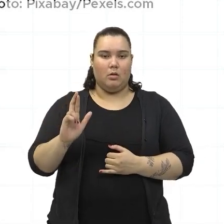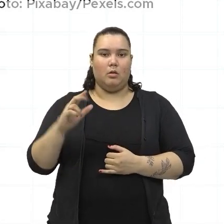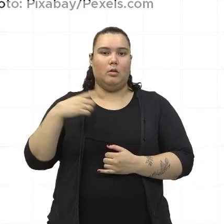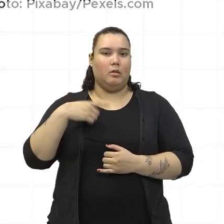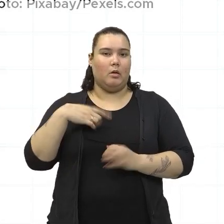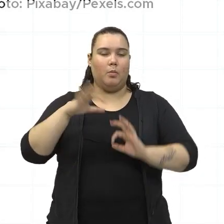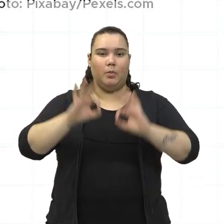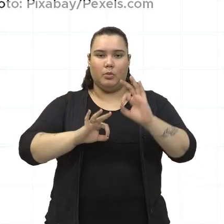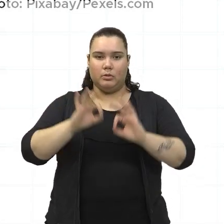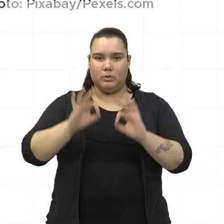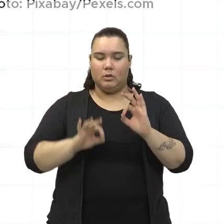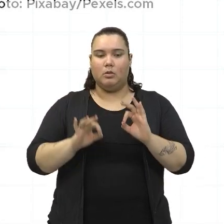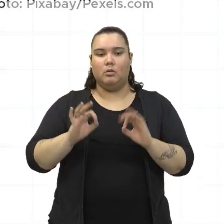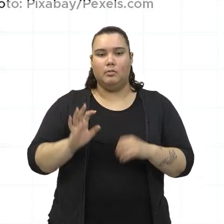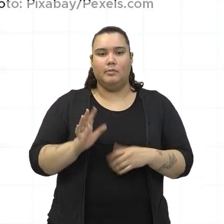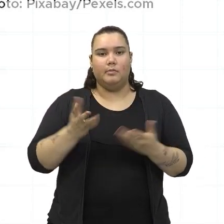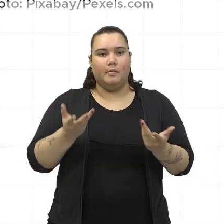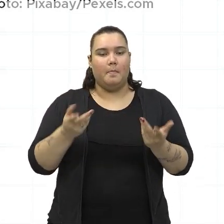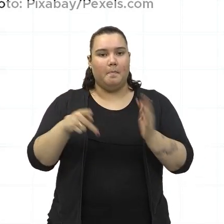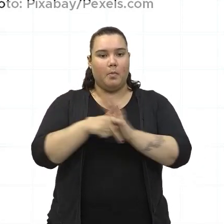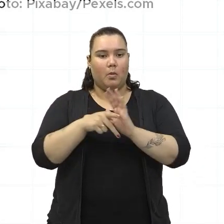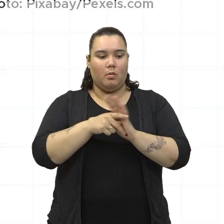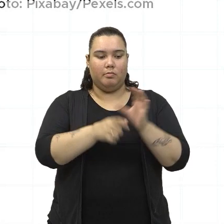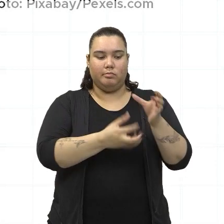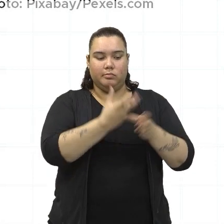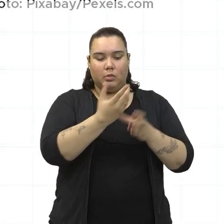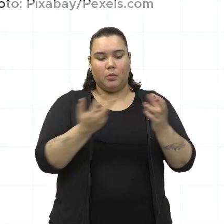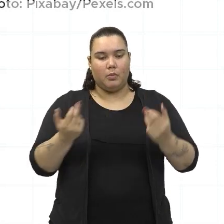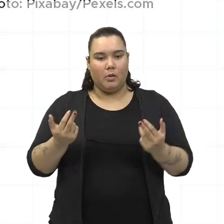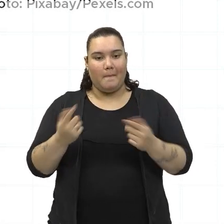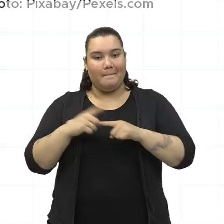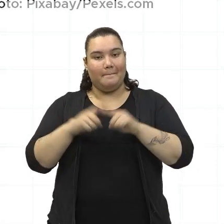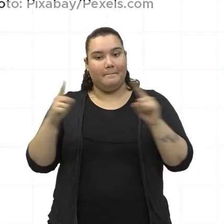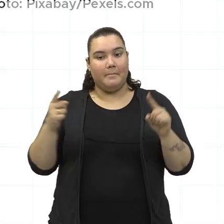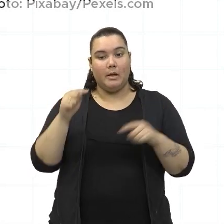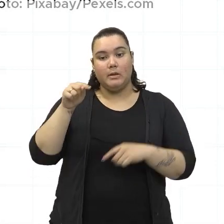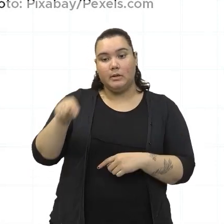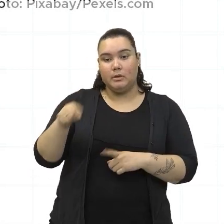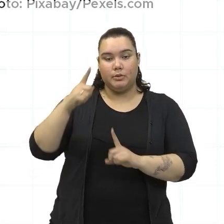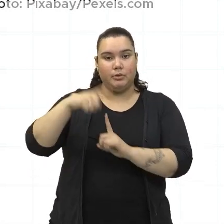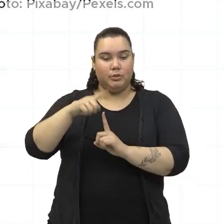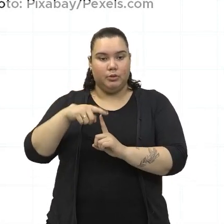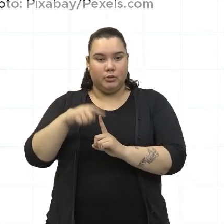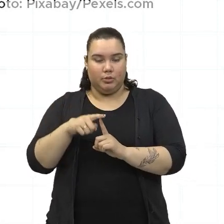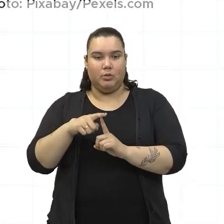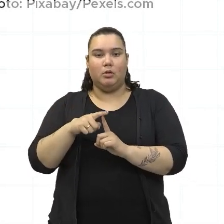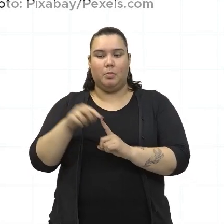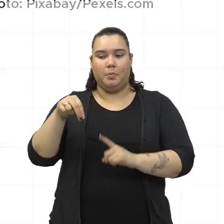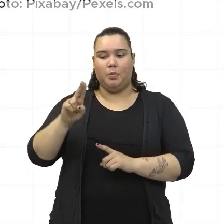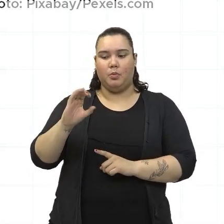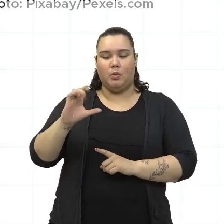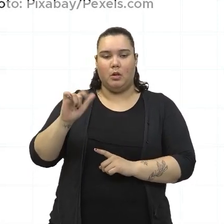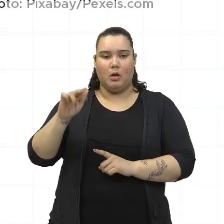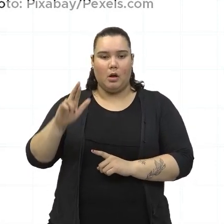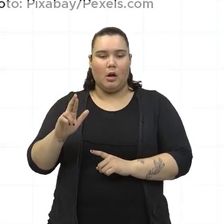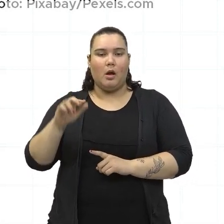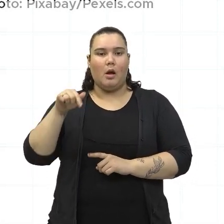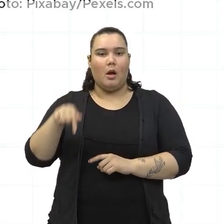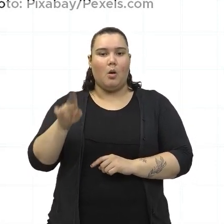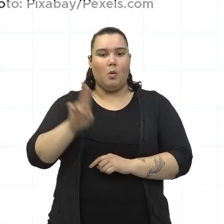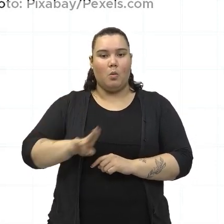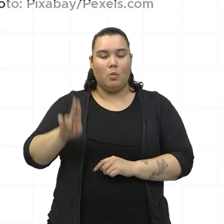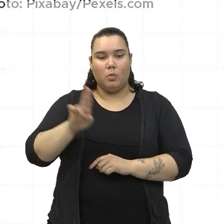esse processo, como acontece nas usinas termoelétricas. No entanto, né, essa matéria-prima aí que vai ser utilizada,